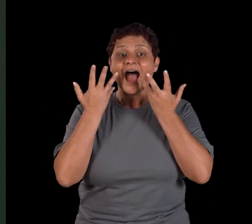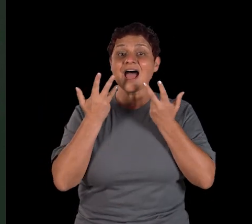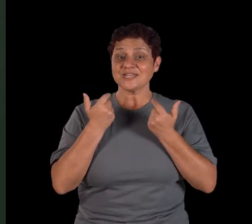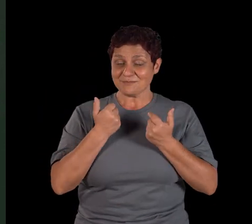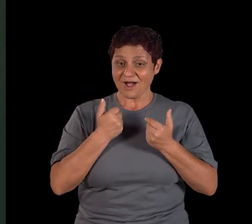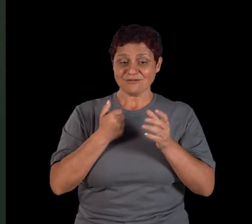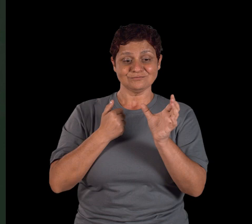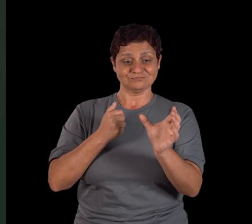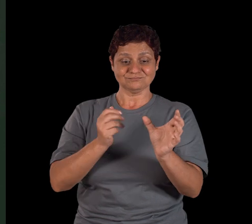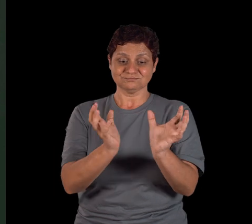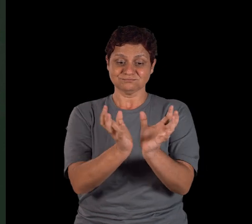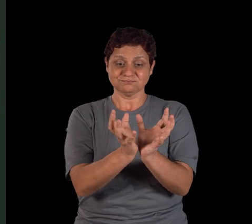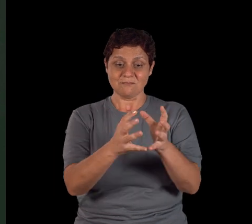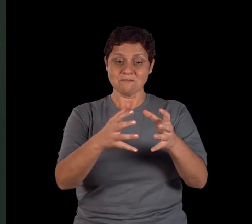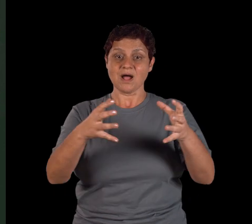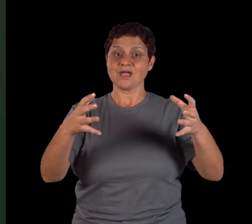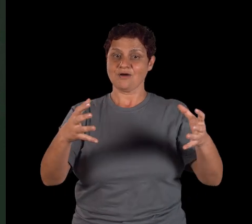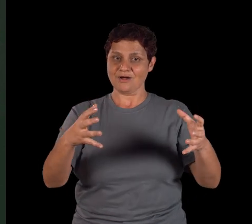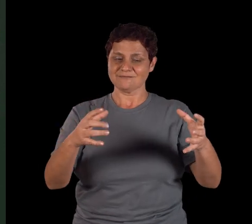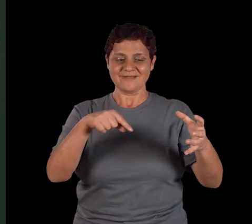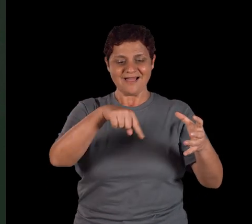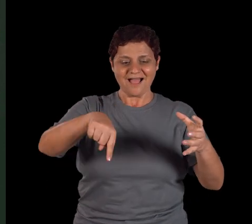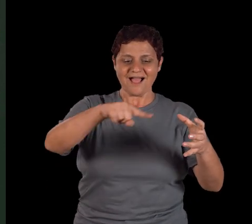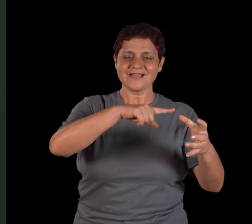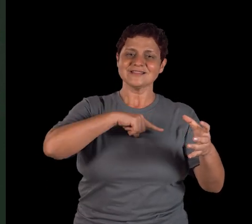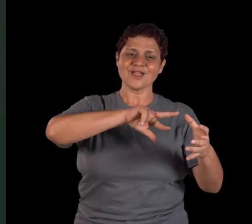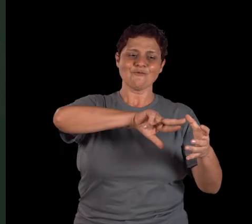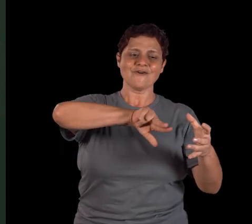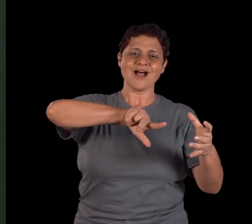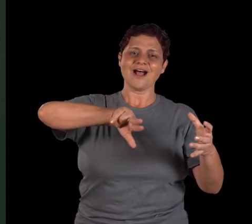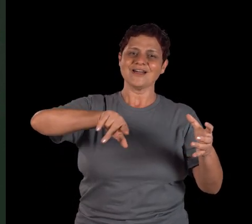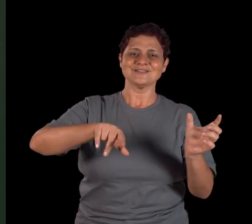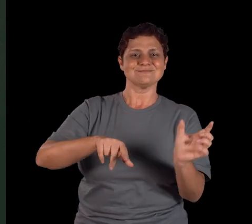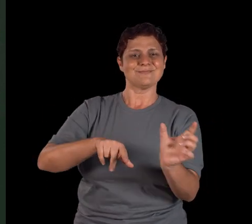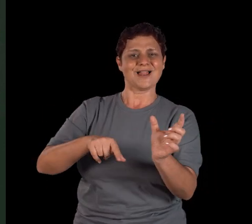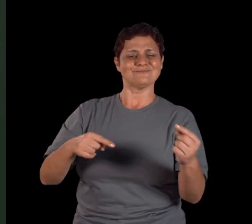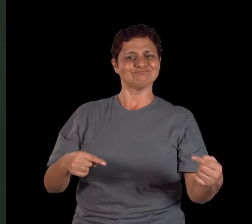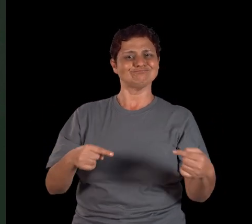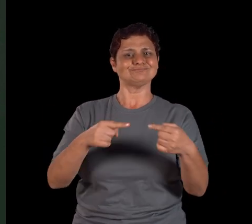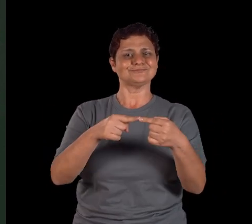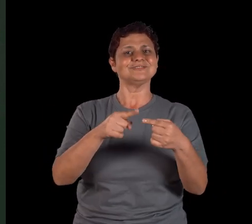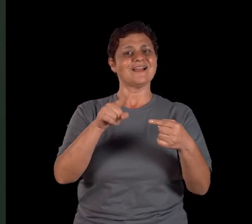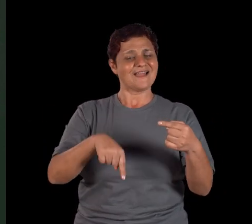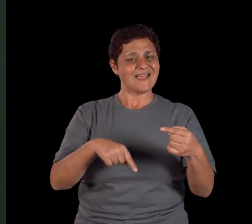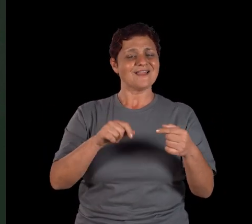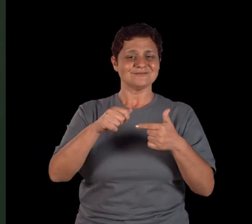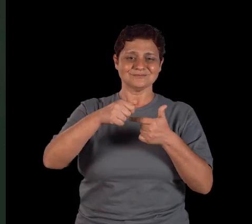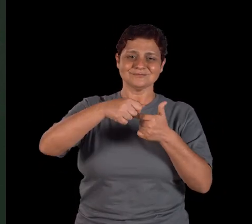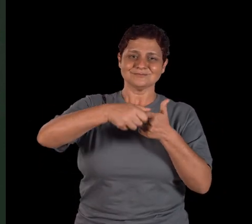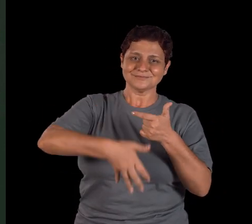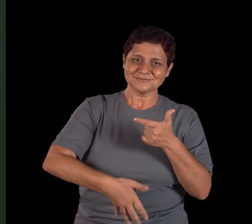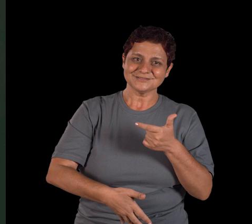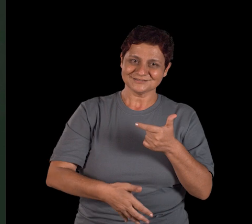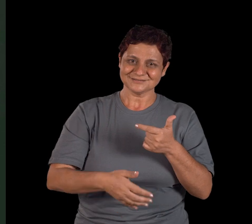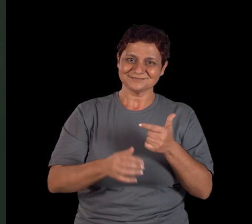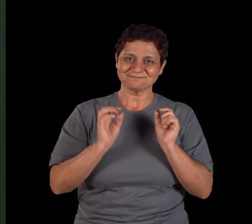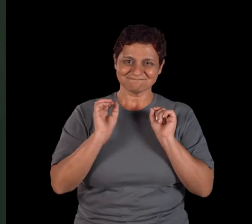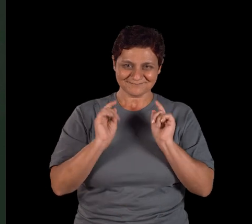parte mais ampla. Dentro de animal tem várias outras palavrinhas. Isso é a relação de hiperonômio.